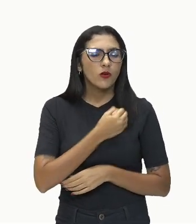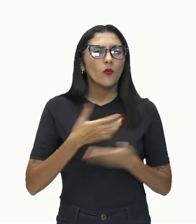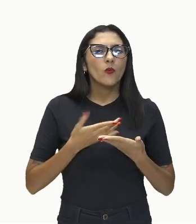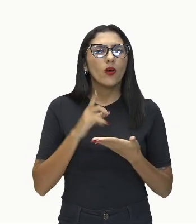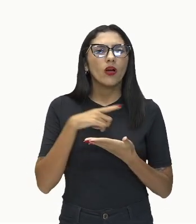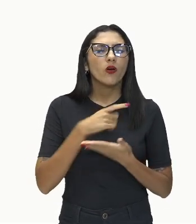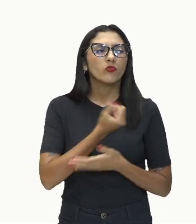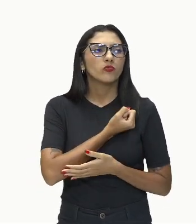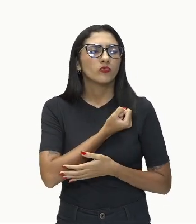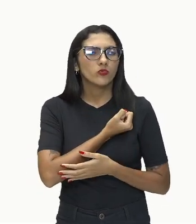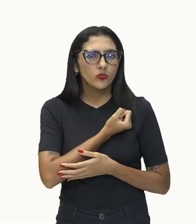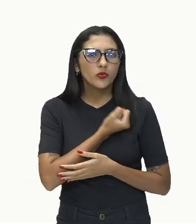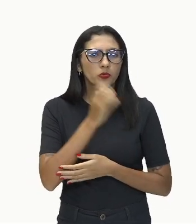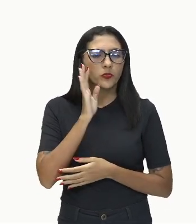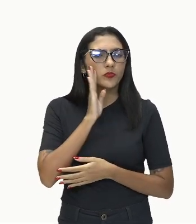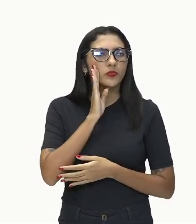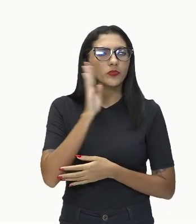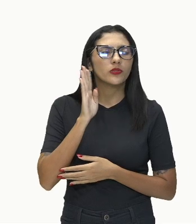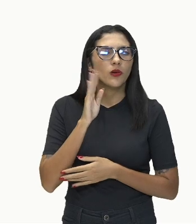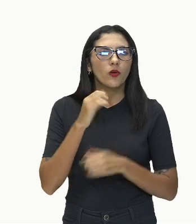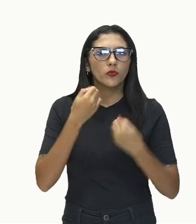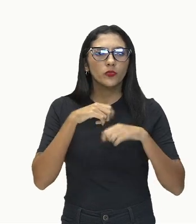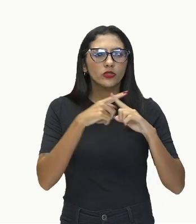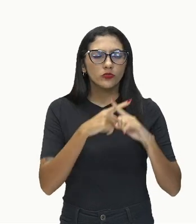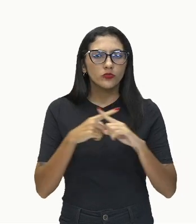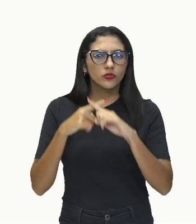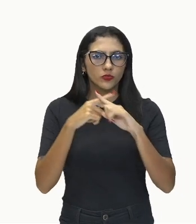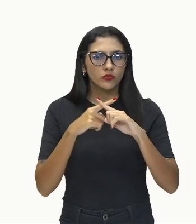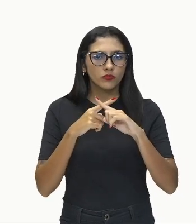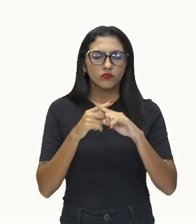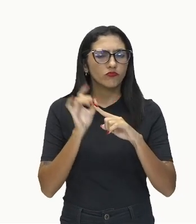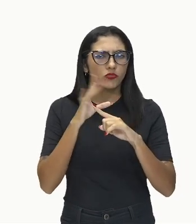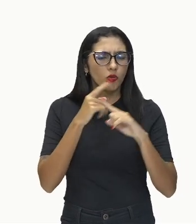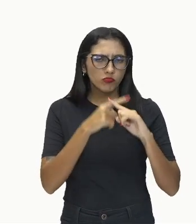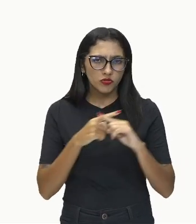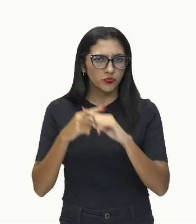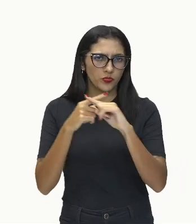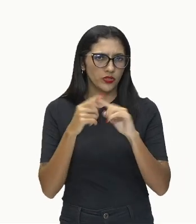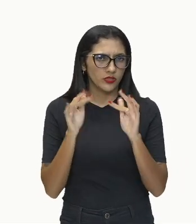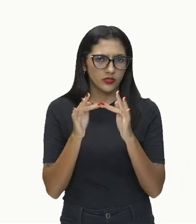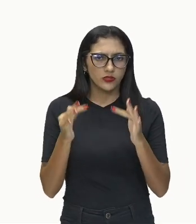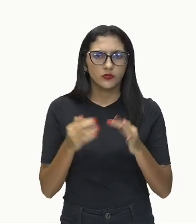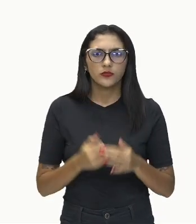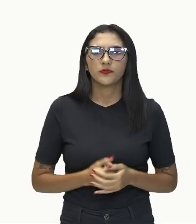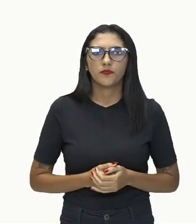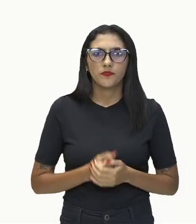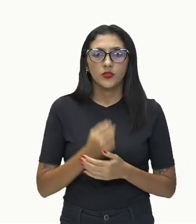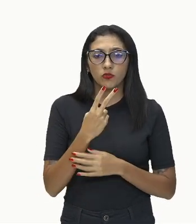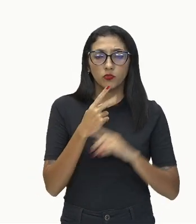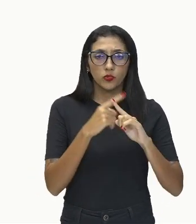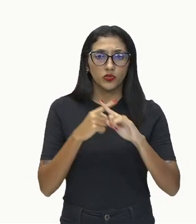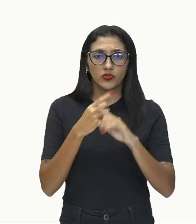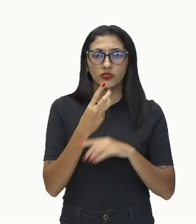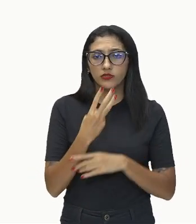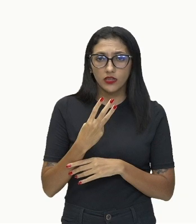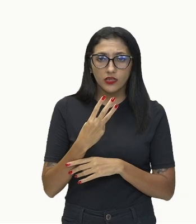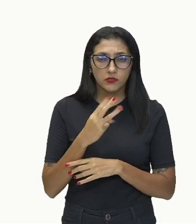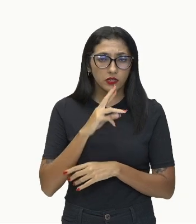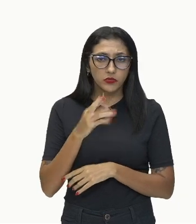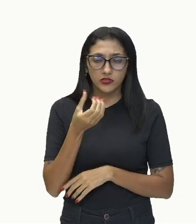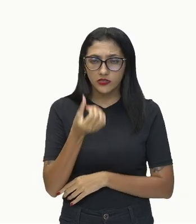da diagonal principal nesse caso aí? É só multiplicar, né? 2 vezes 3, que é igual